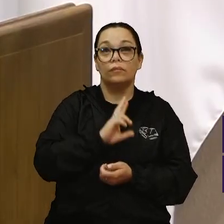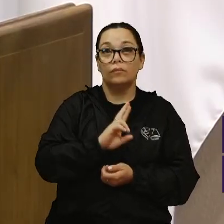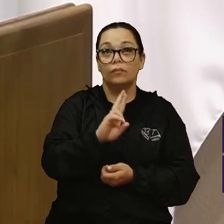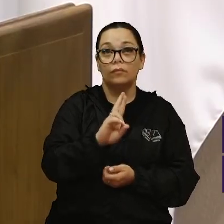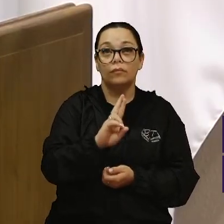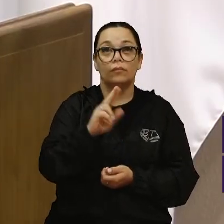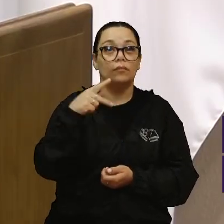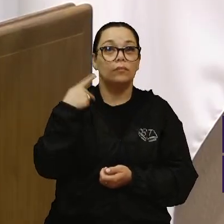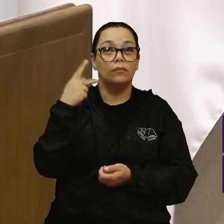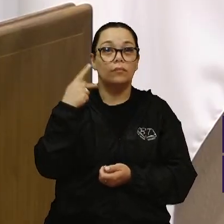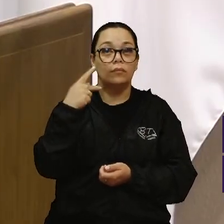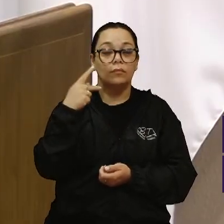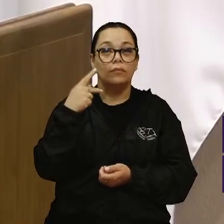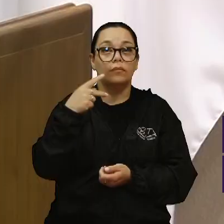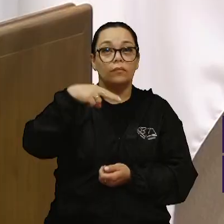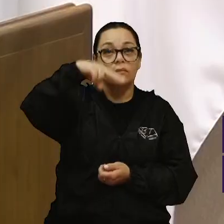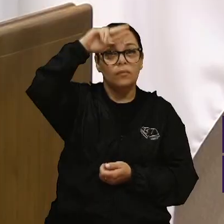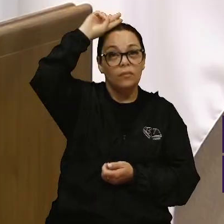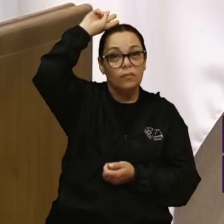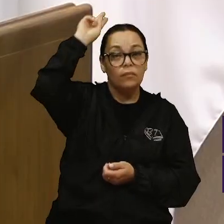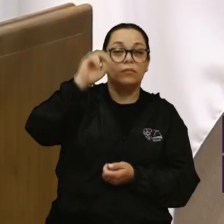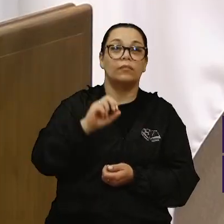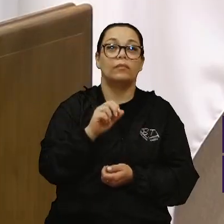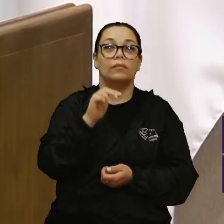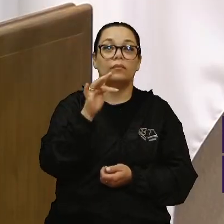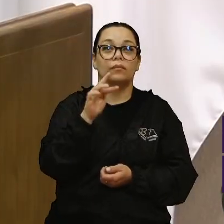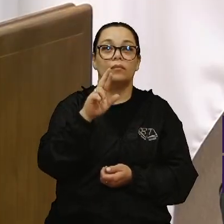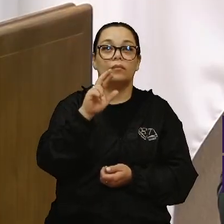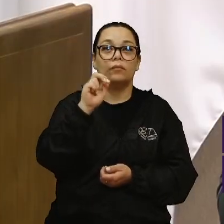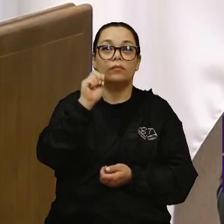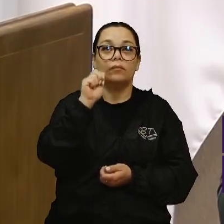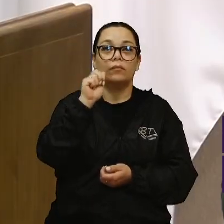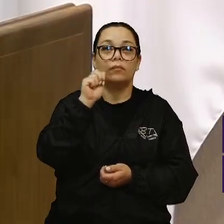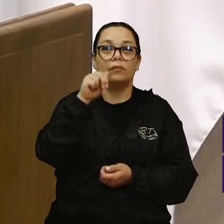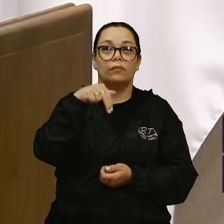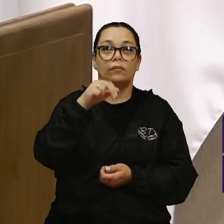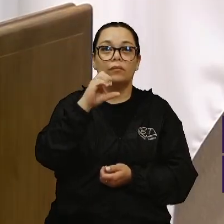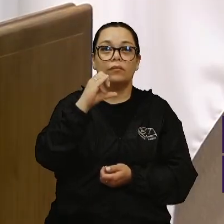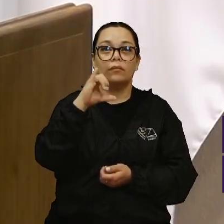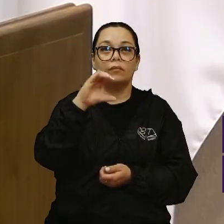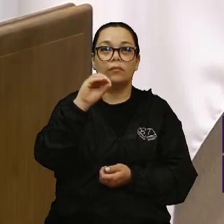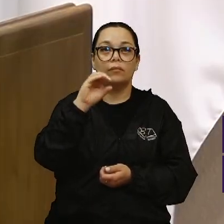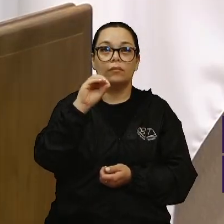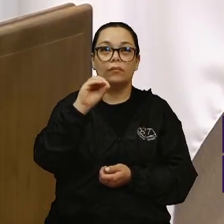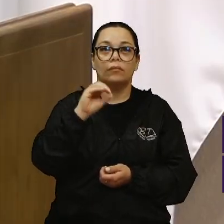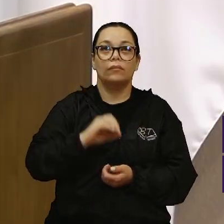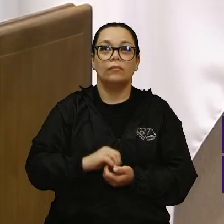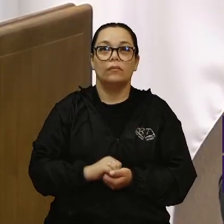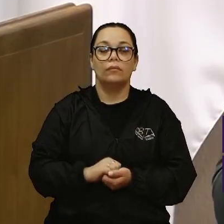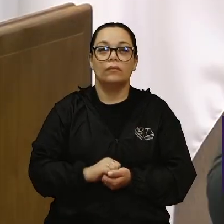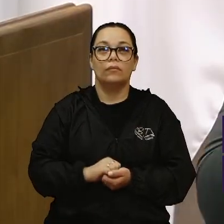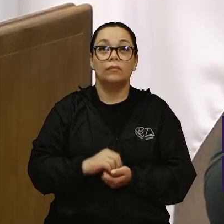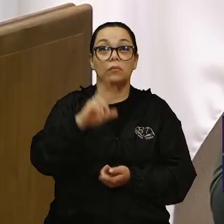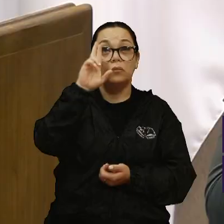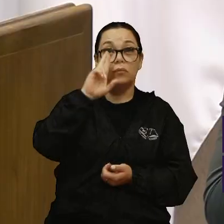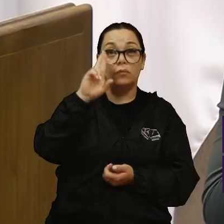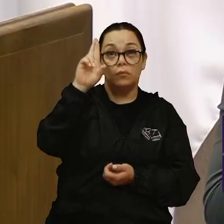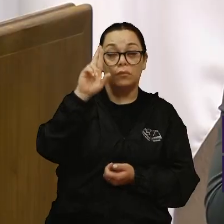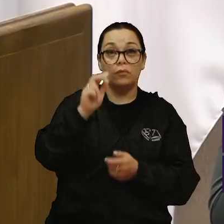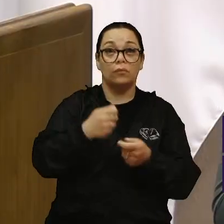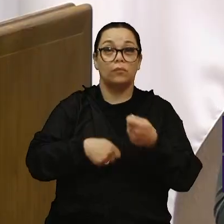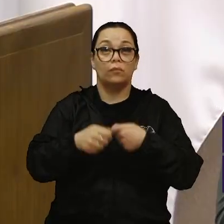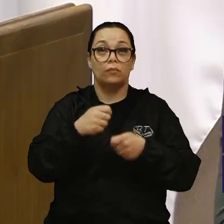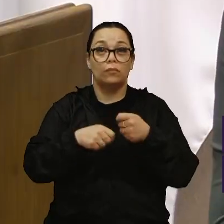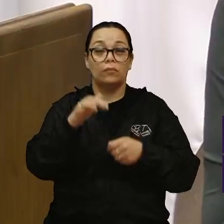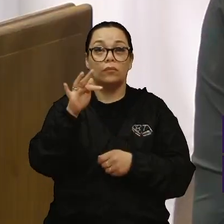Representando o vereador Edson da Rosa, Francisco Francischetti. Diretor administrativo